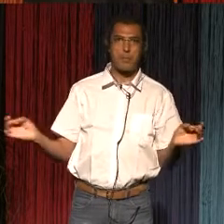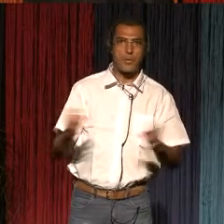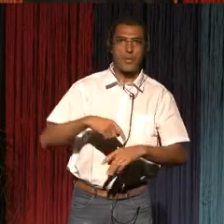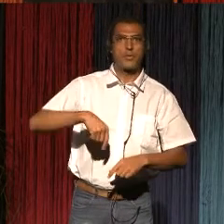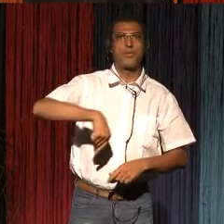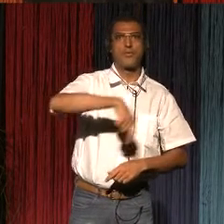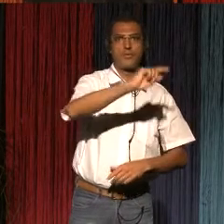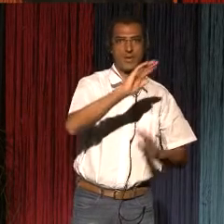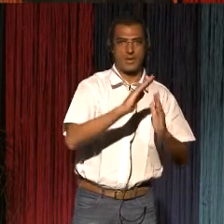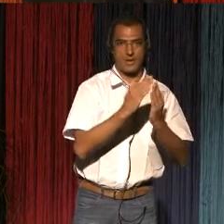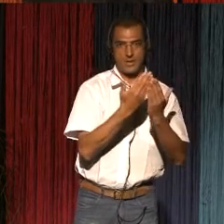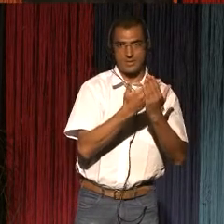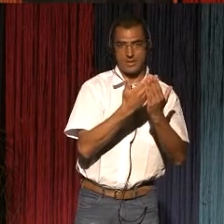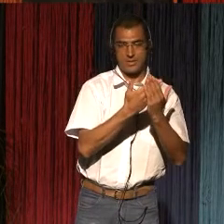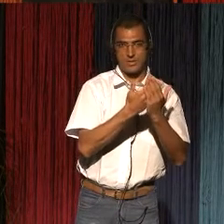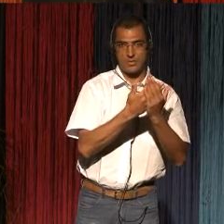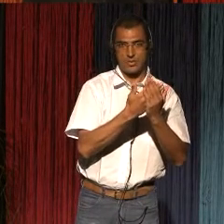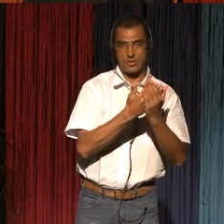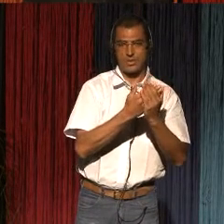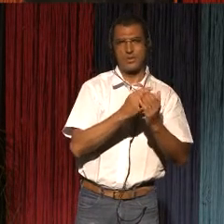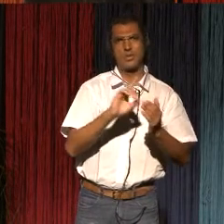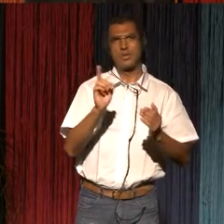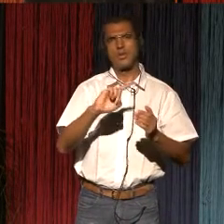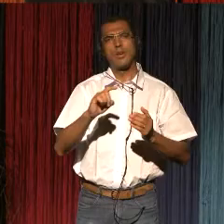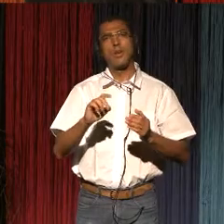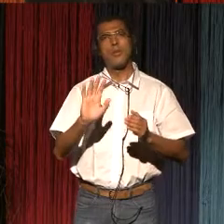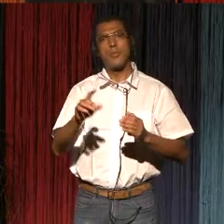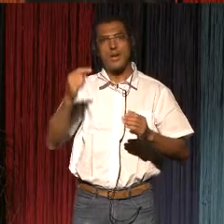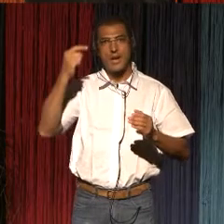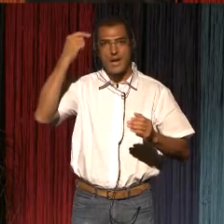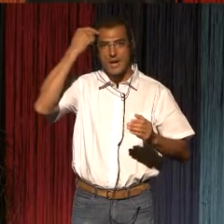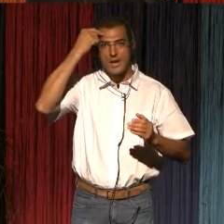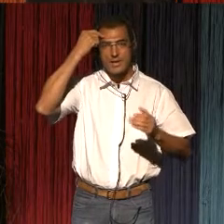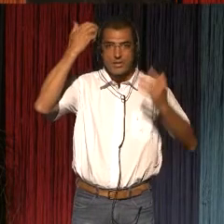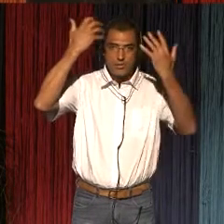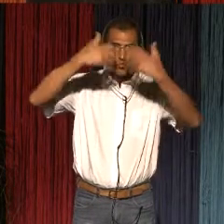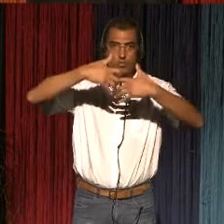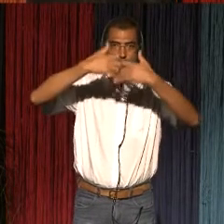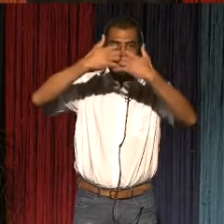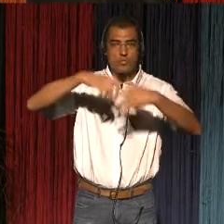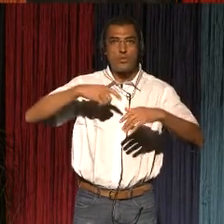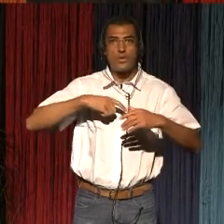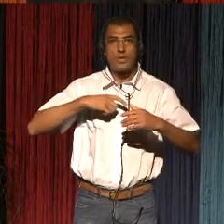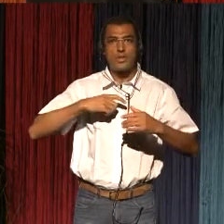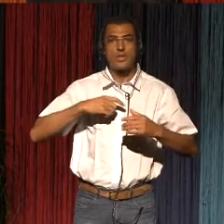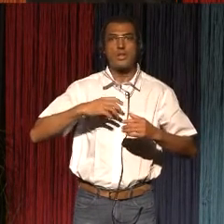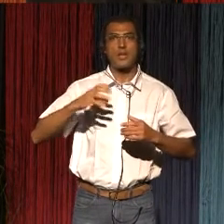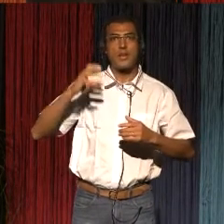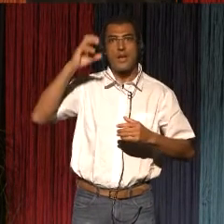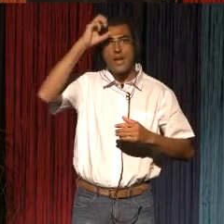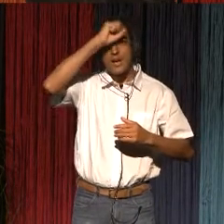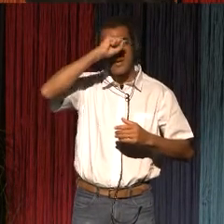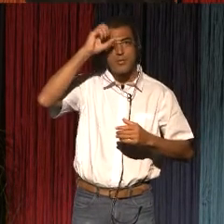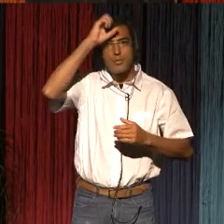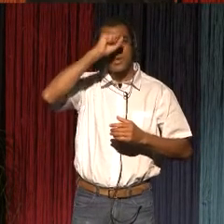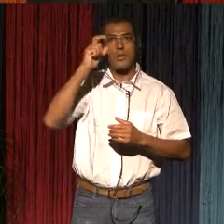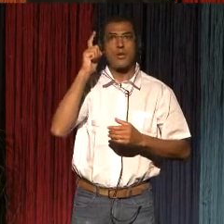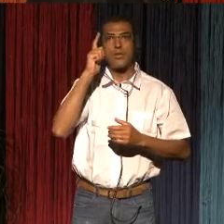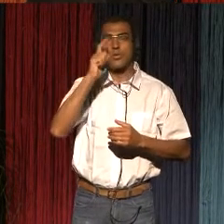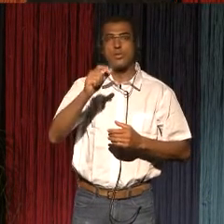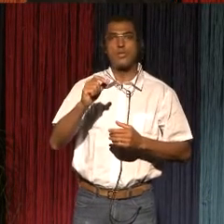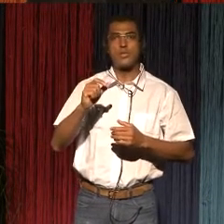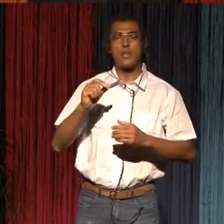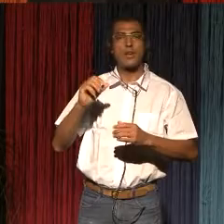nosso cérebro se adaptou para a gente adquirir a linguagem oral. Nós somos biologicamente predispostos a adquirir linguagem